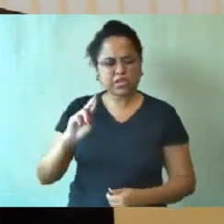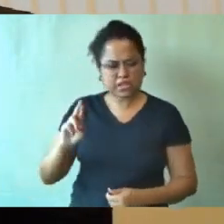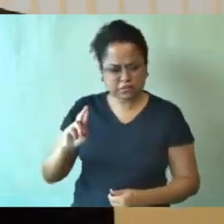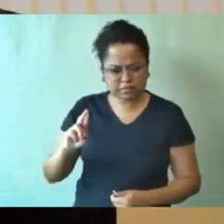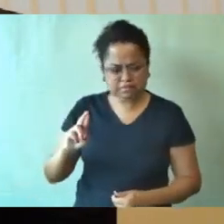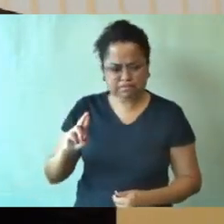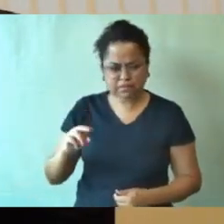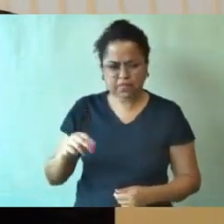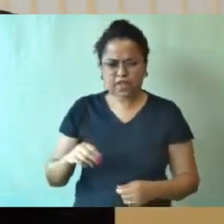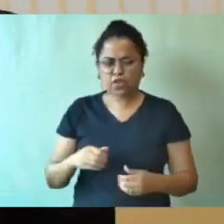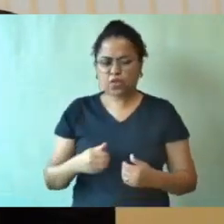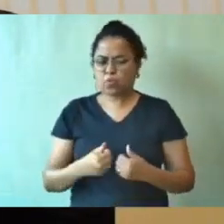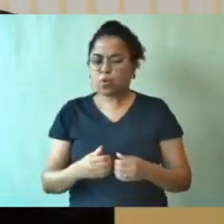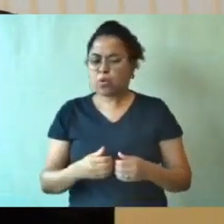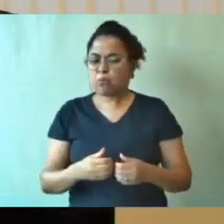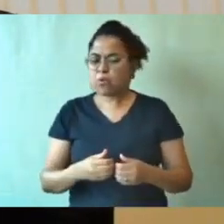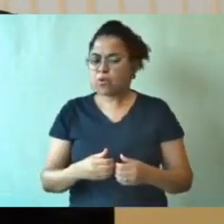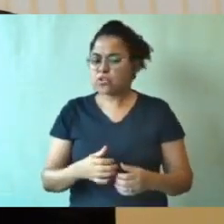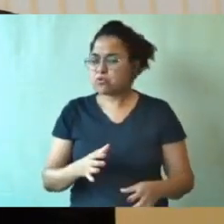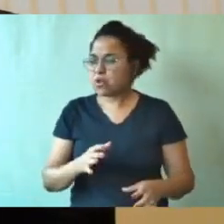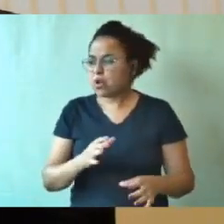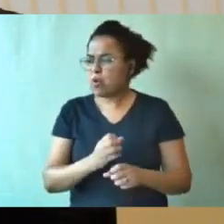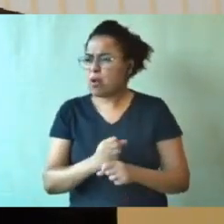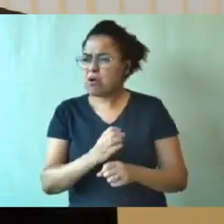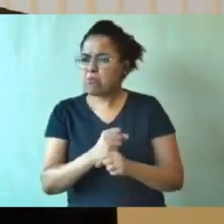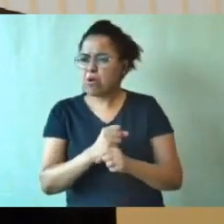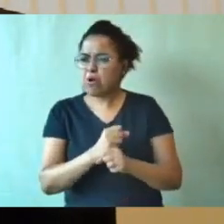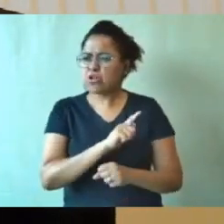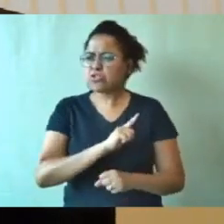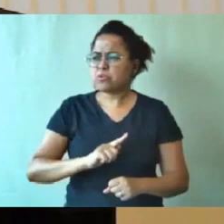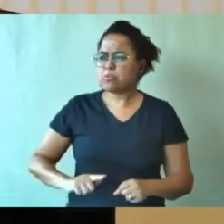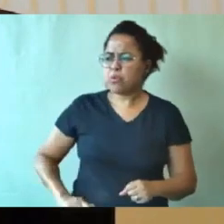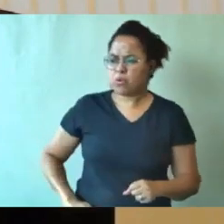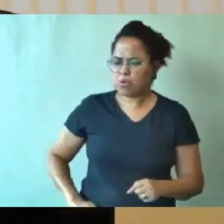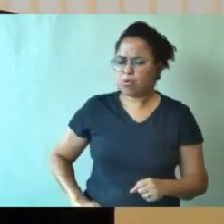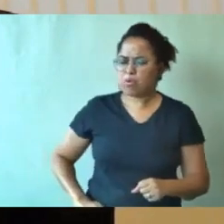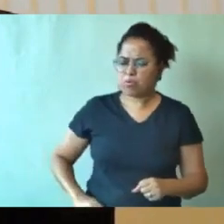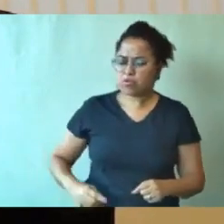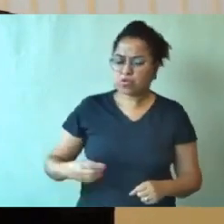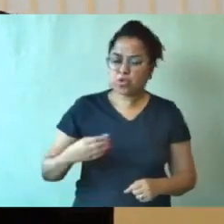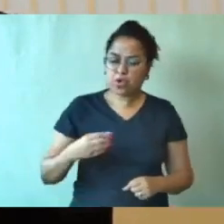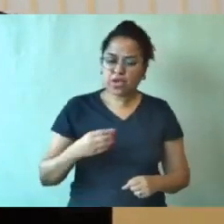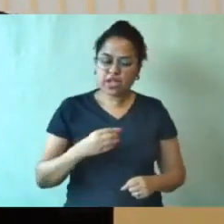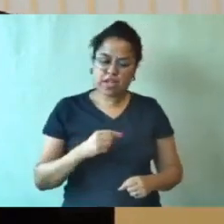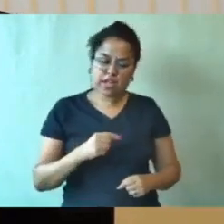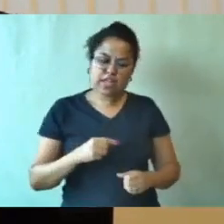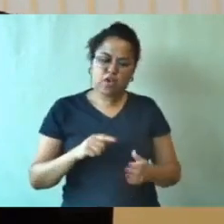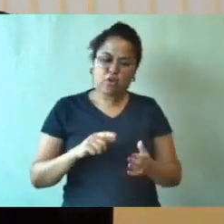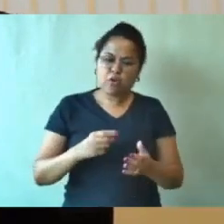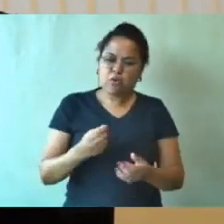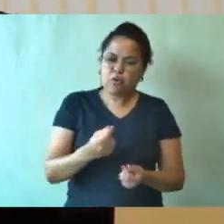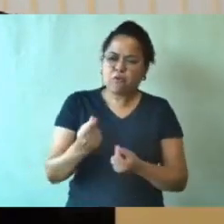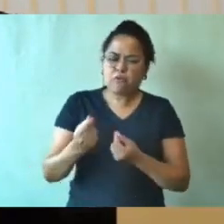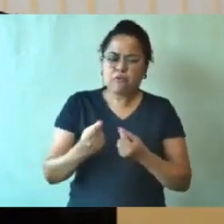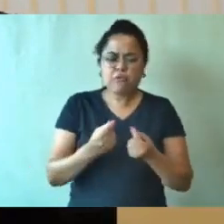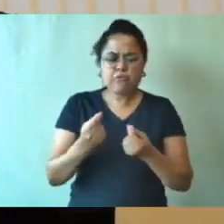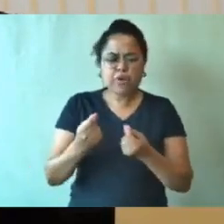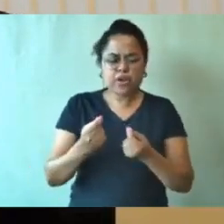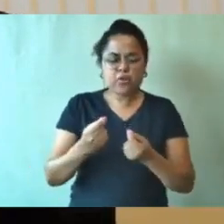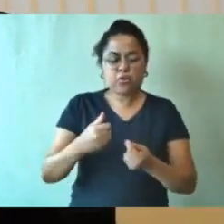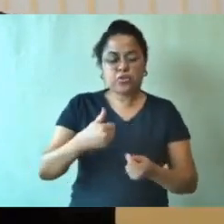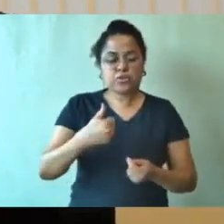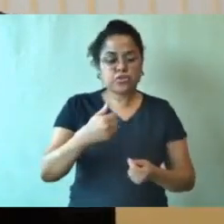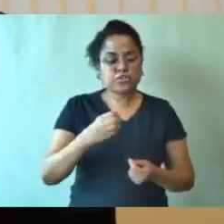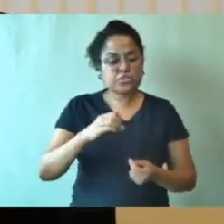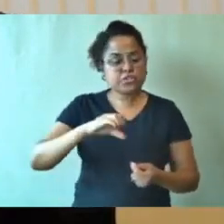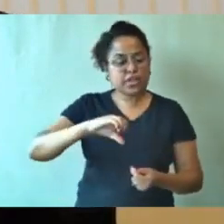público para amenizar a questão. Mas chegando em dezembro, o valor que era repassado em torno de 19 a 20 milhões por mês